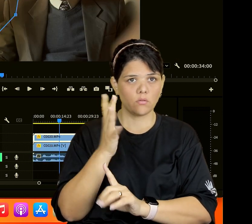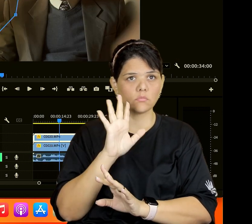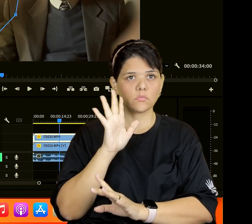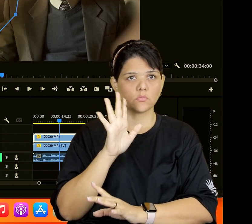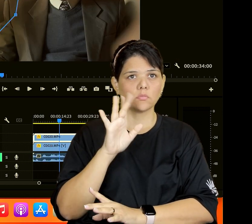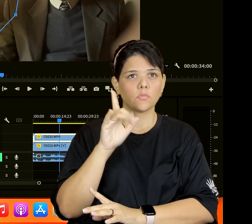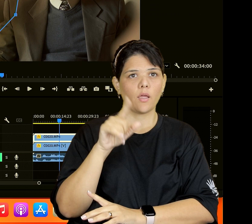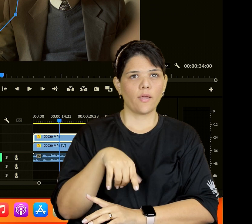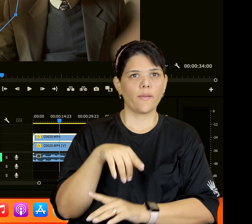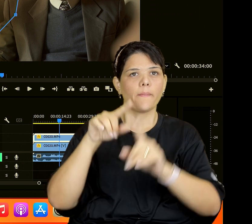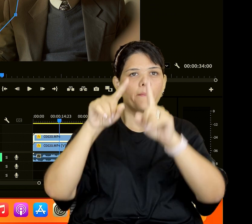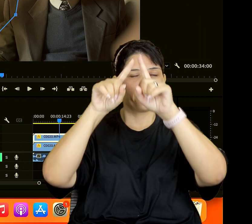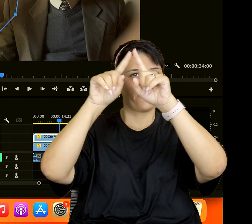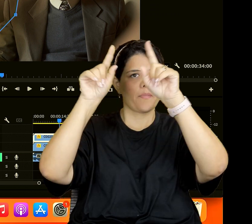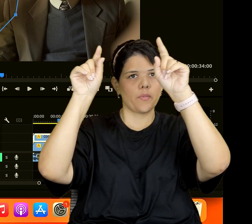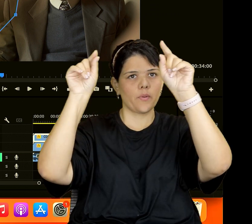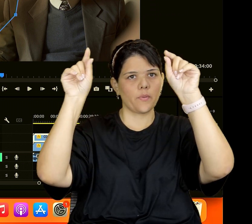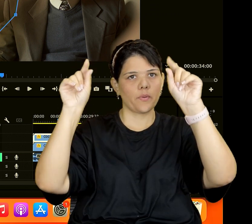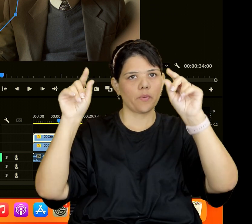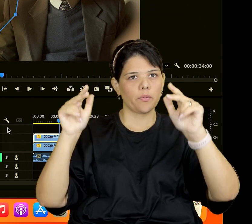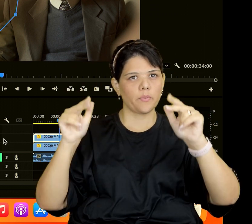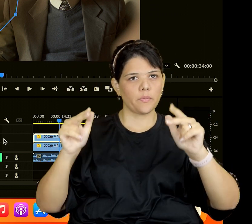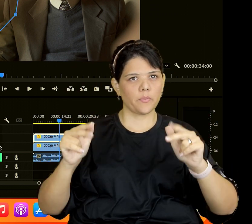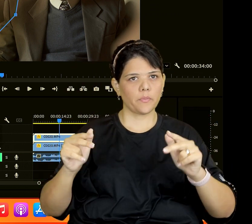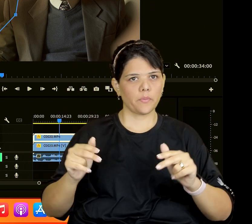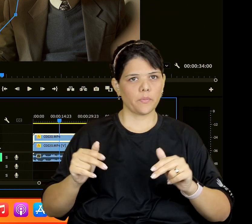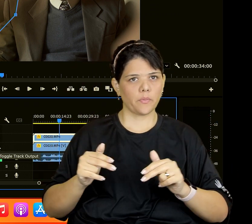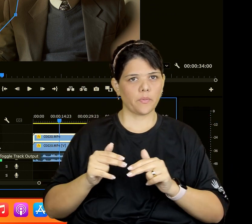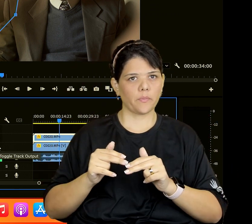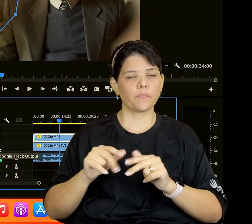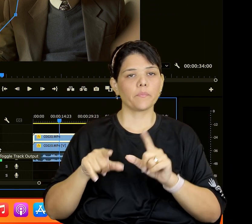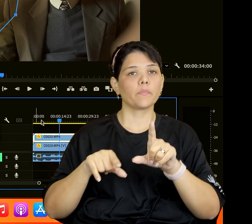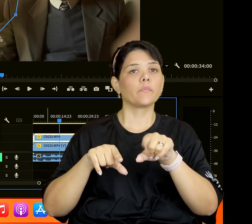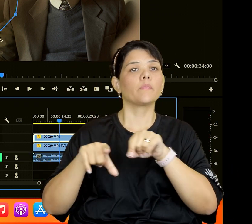máscara. Minha máscara aqui está selecionando